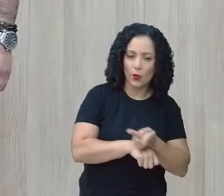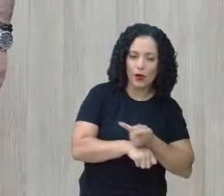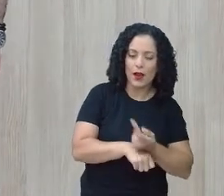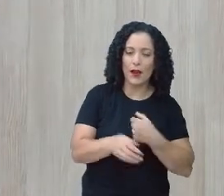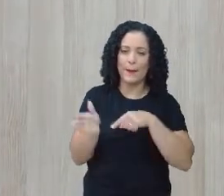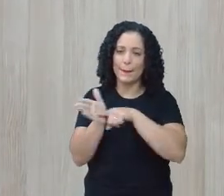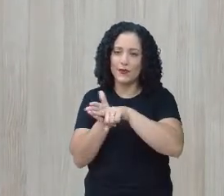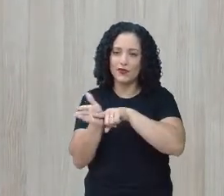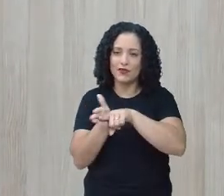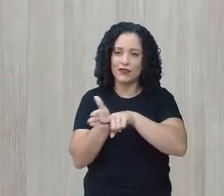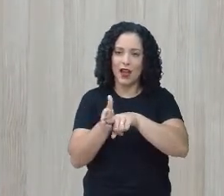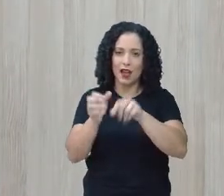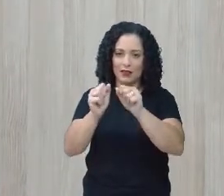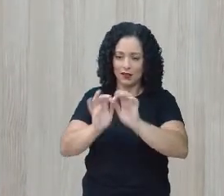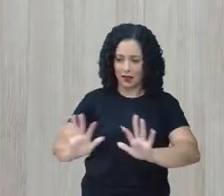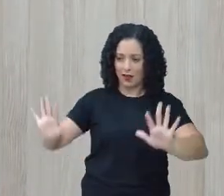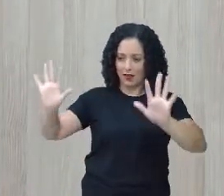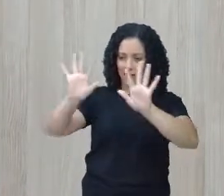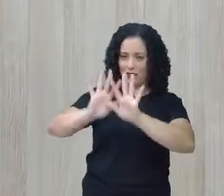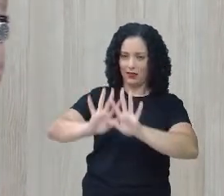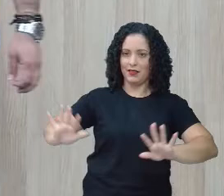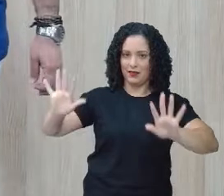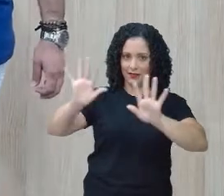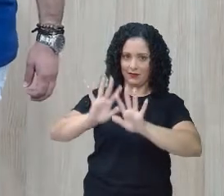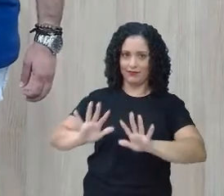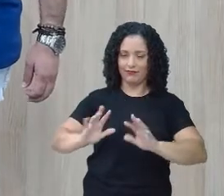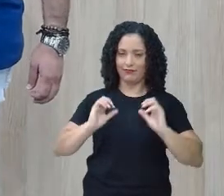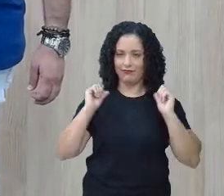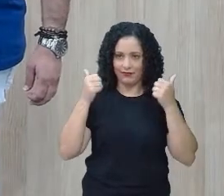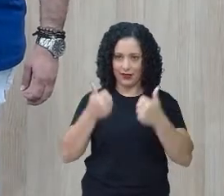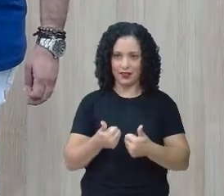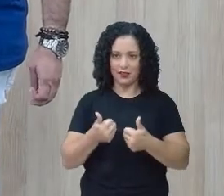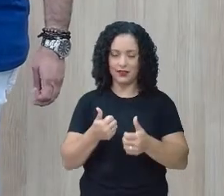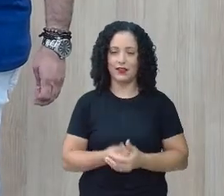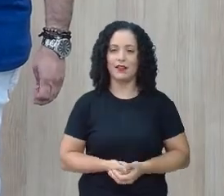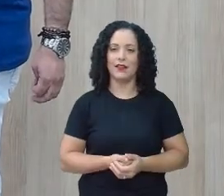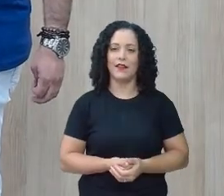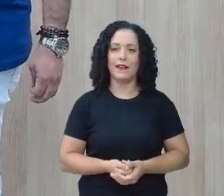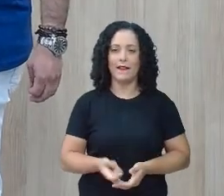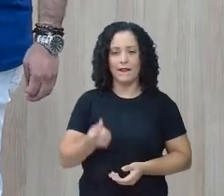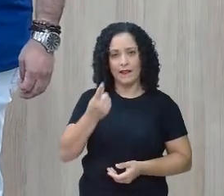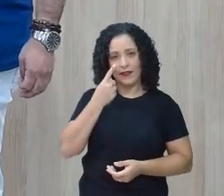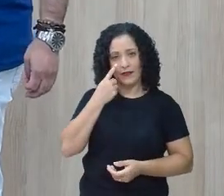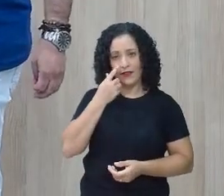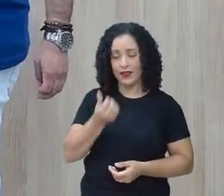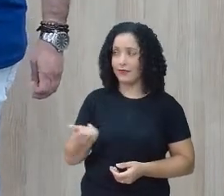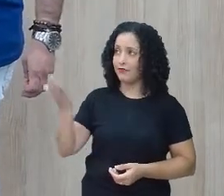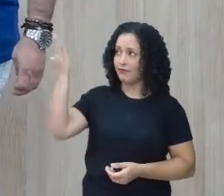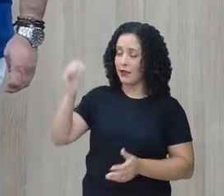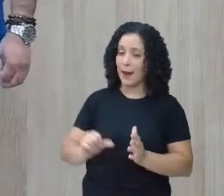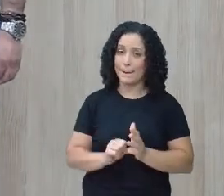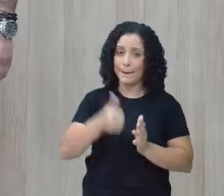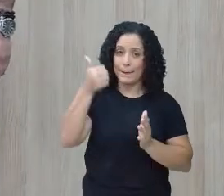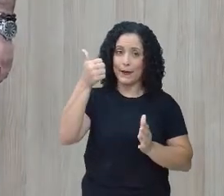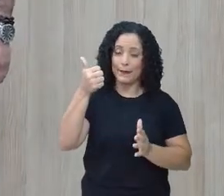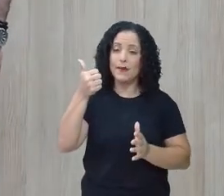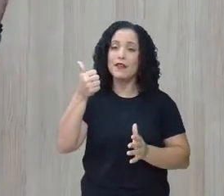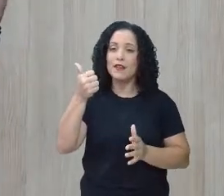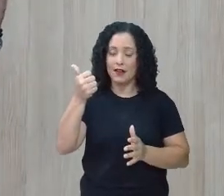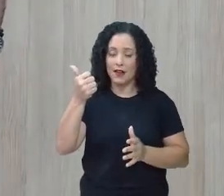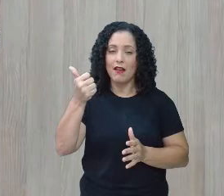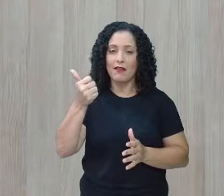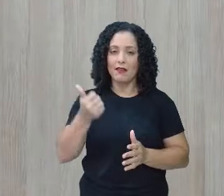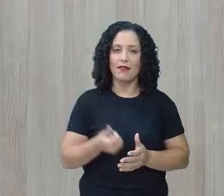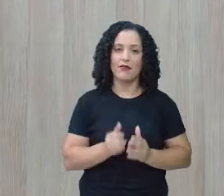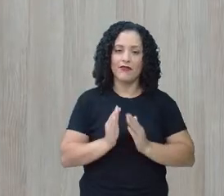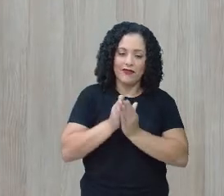e tá aqui, ó, o território ampliado, beleza? Aí veja, aqui, ó, foi a primeira viagem de Colombo, né, para a gente ilustrar.